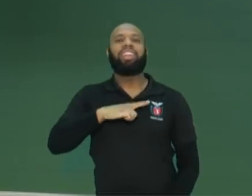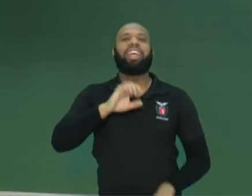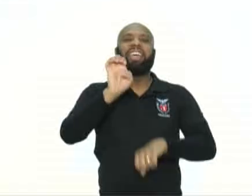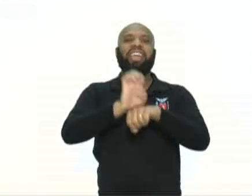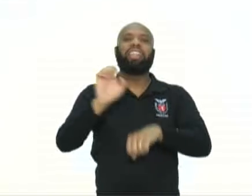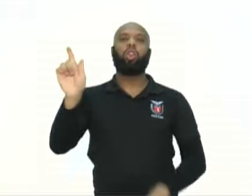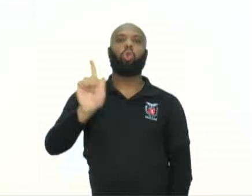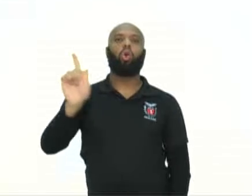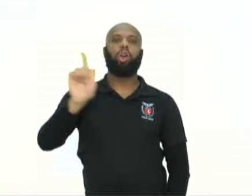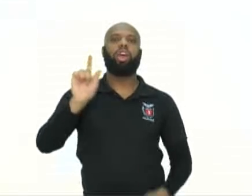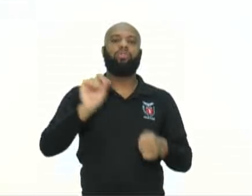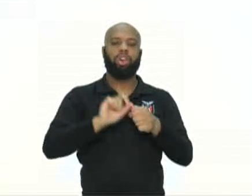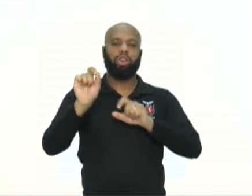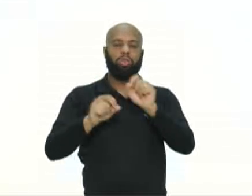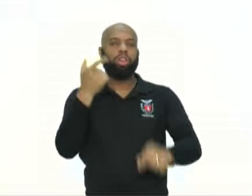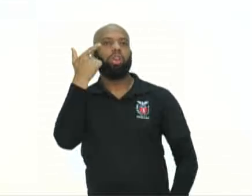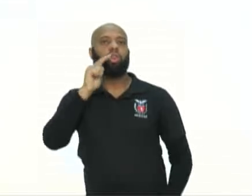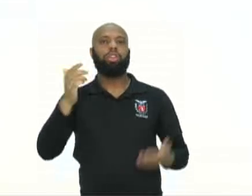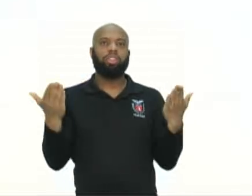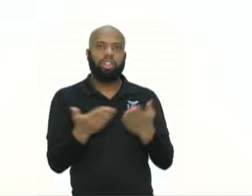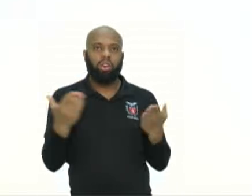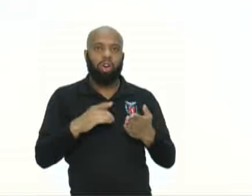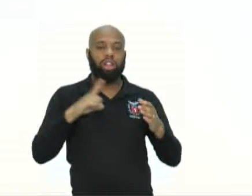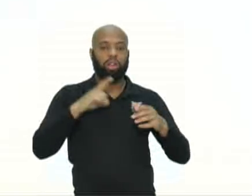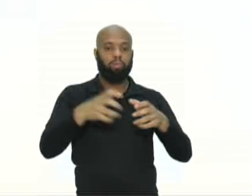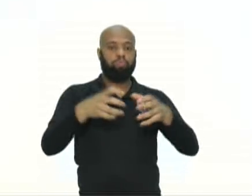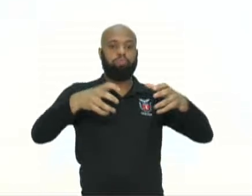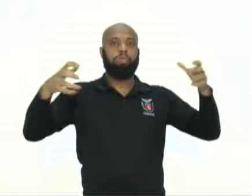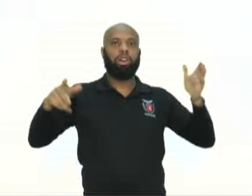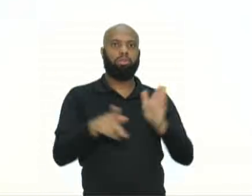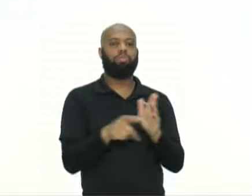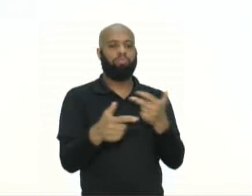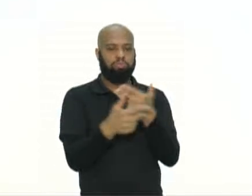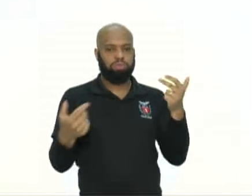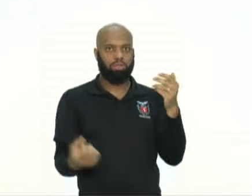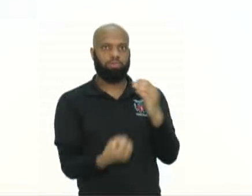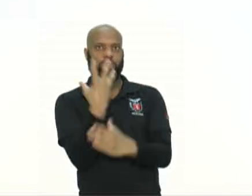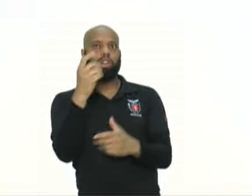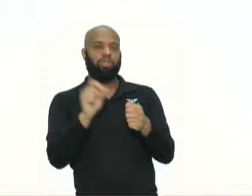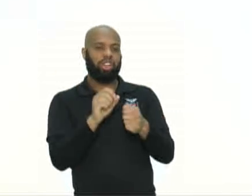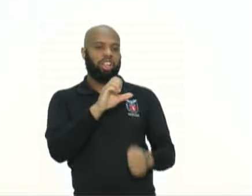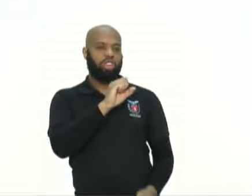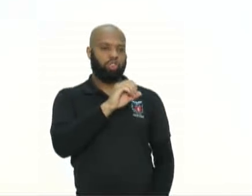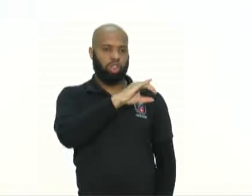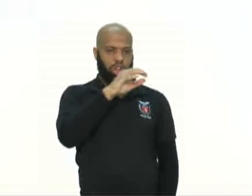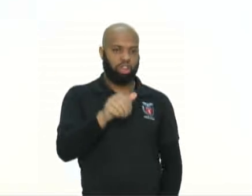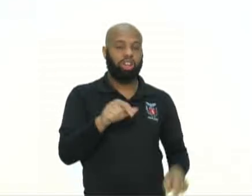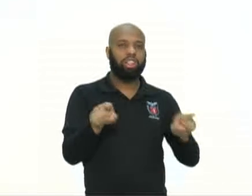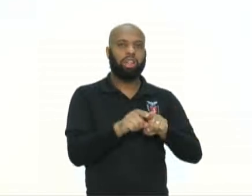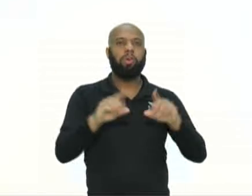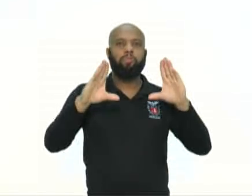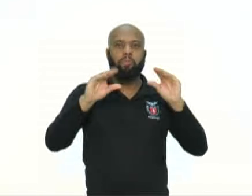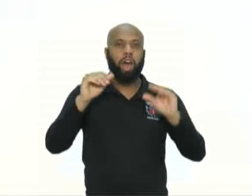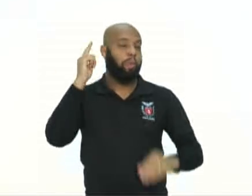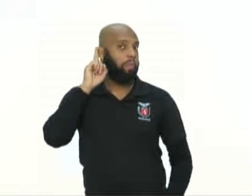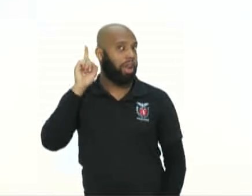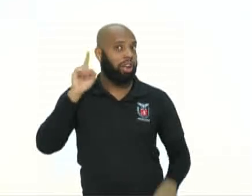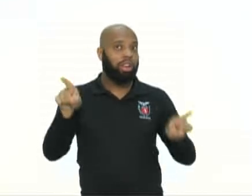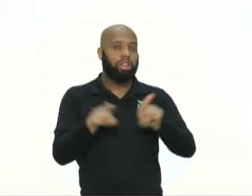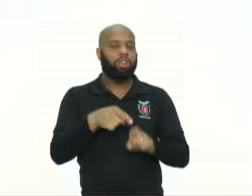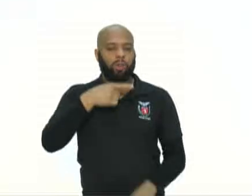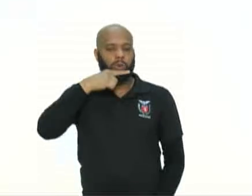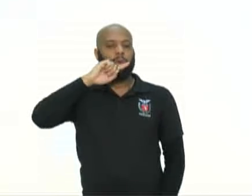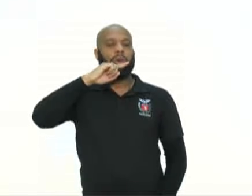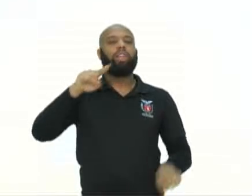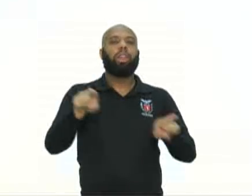a produzir grandes quantidades ali de itens, né? Como a soja, o algodão, a cana-de-açúcar e o milho.